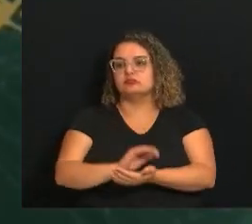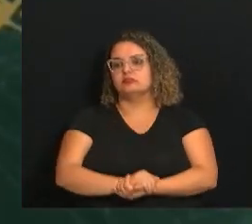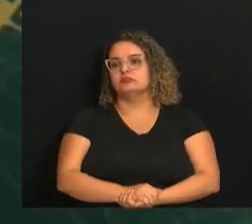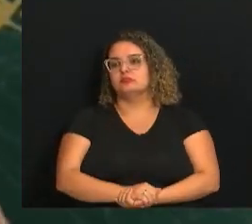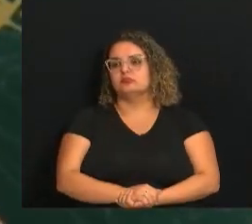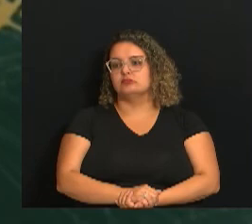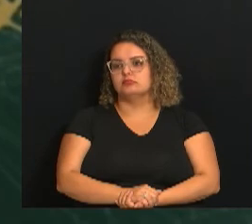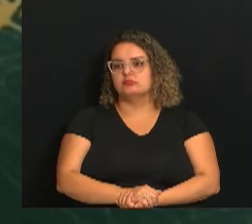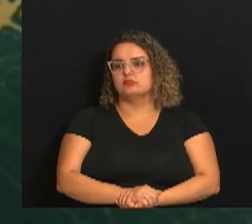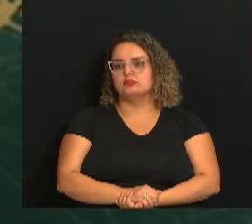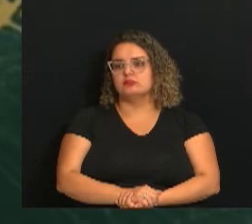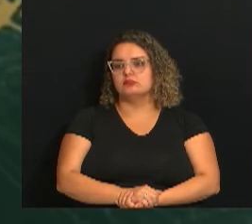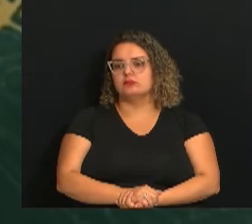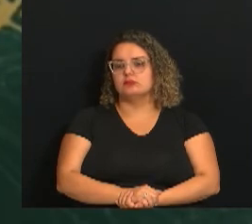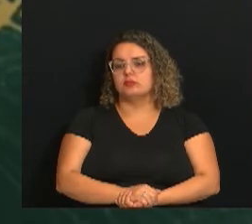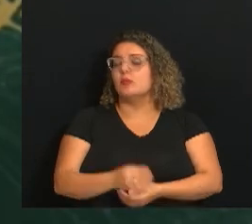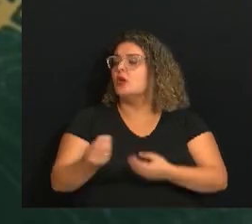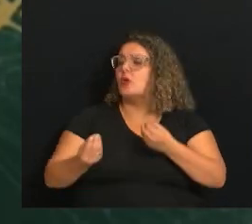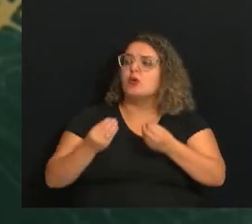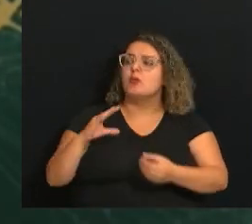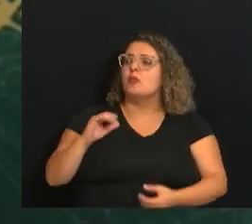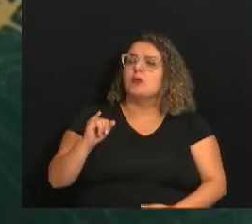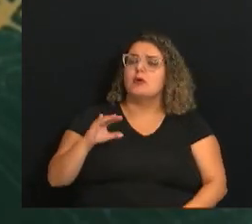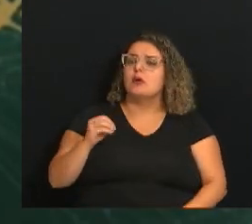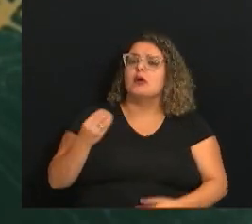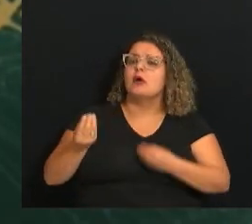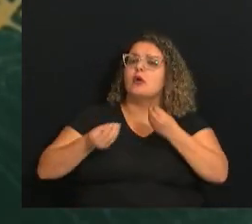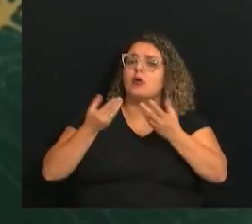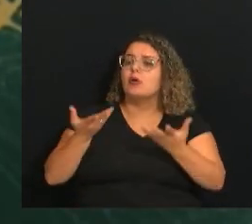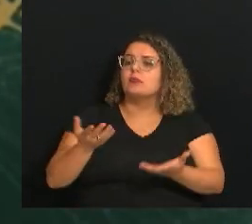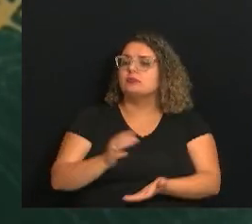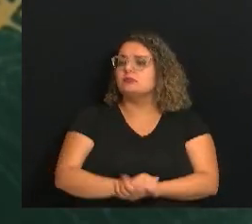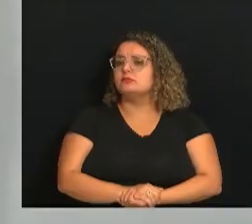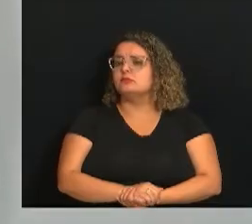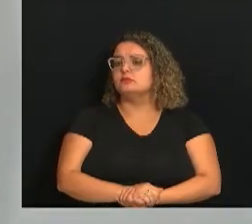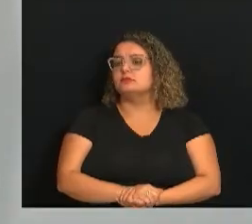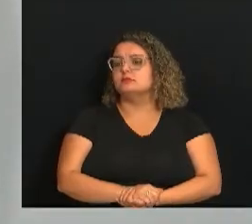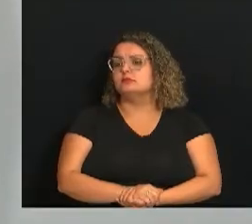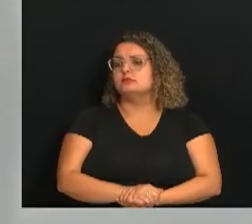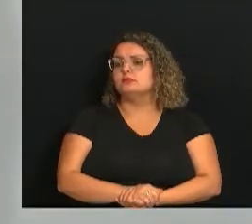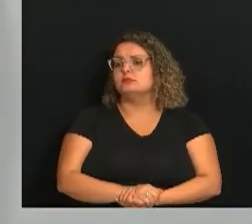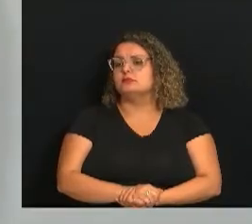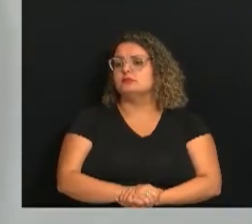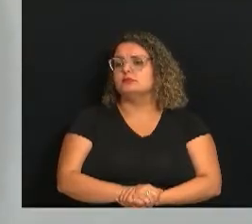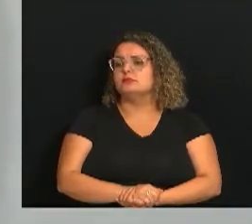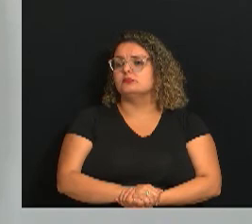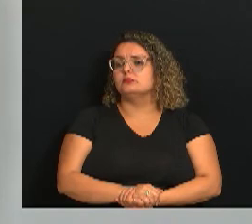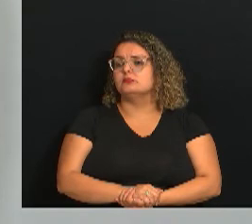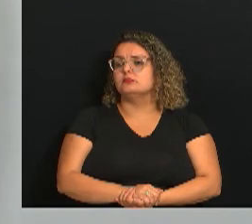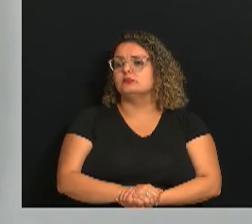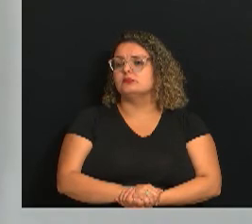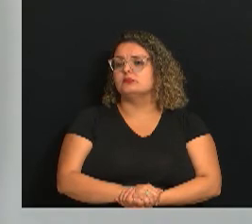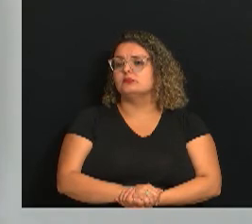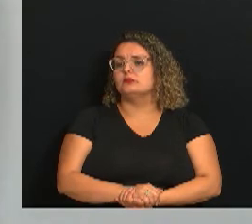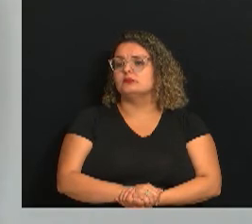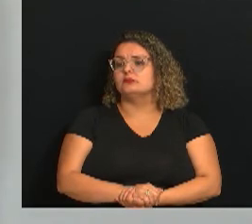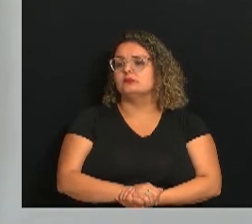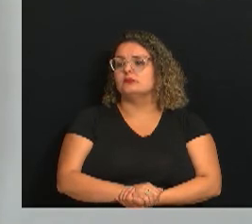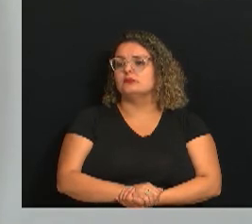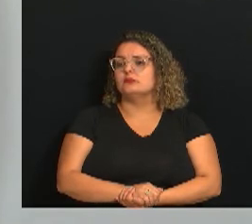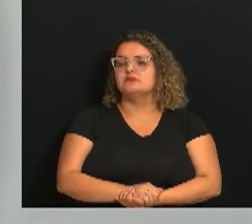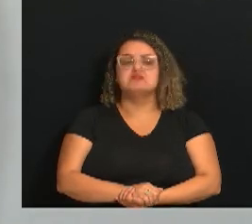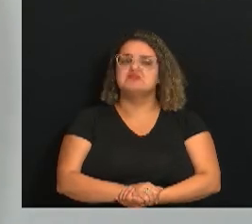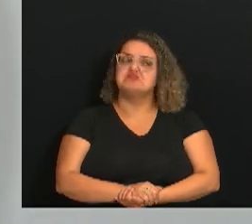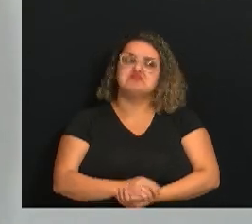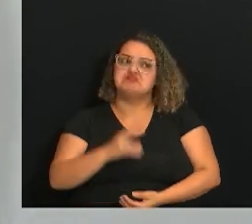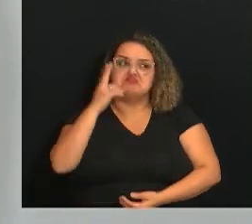E como foi para você, Caio, essa descoberta? Então, eu era muito pequeno na época, né? Eu não lembro muito bem